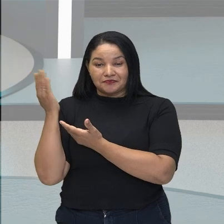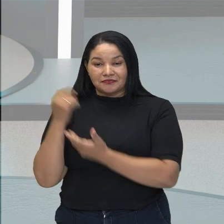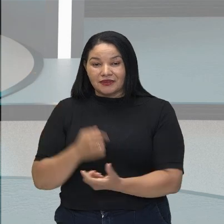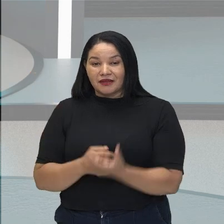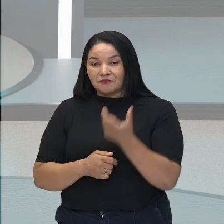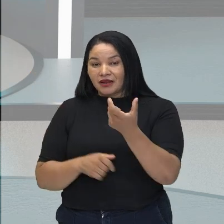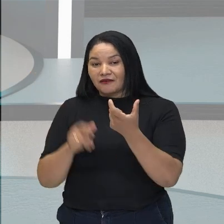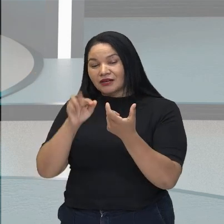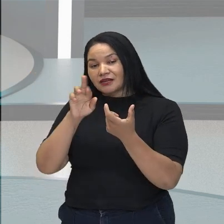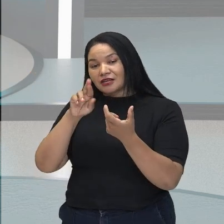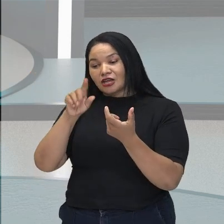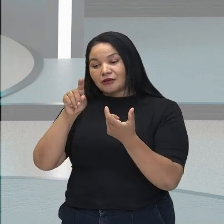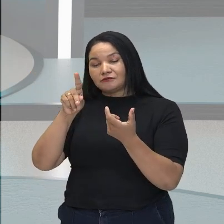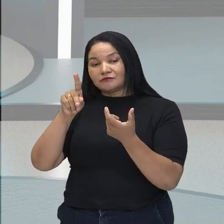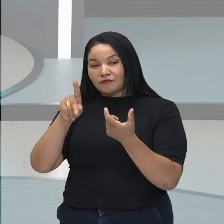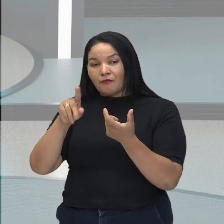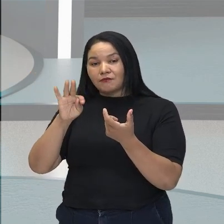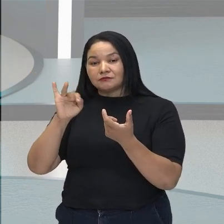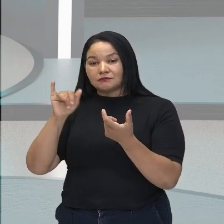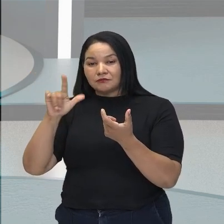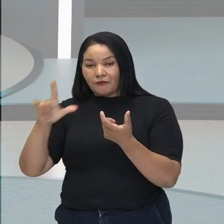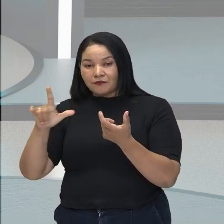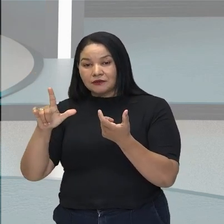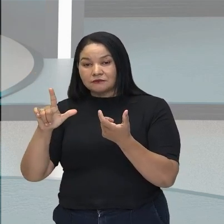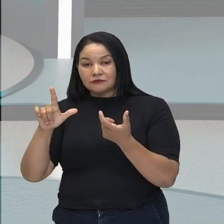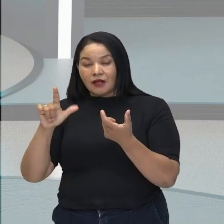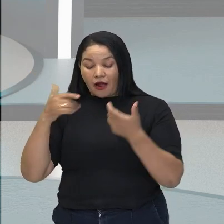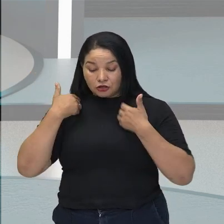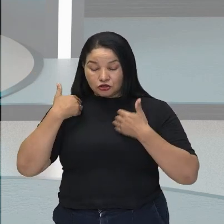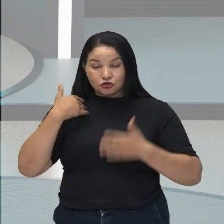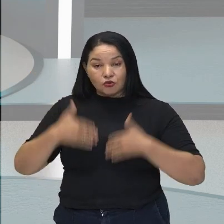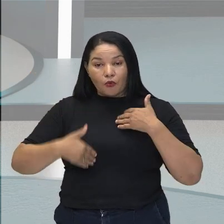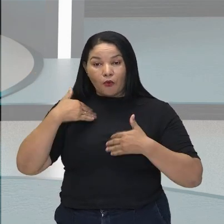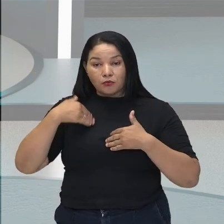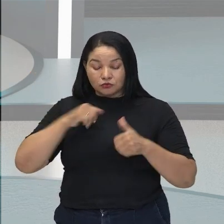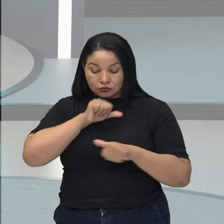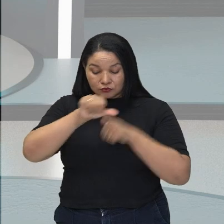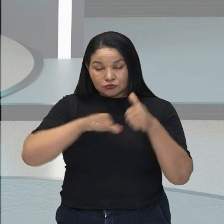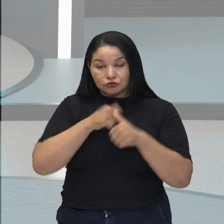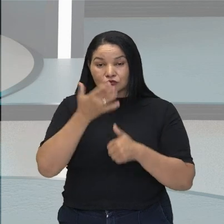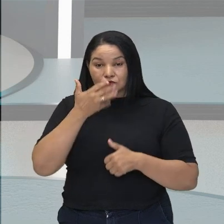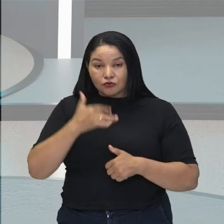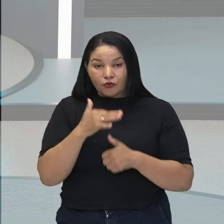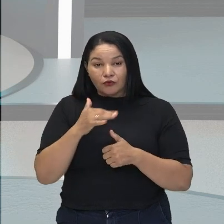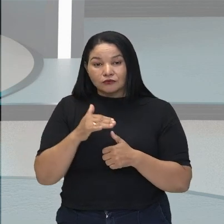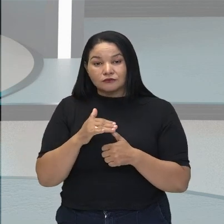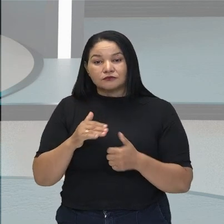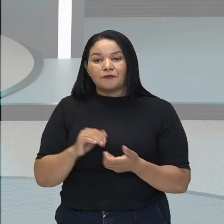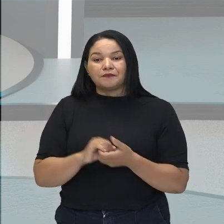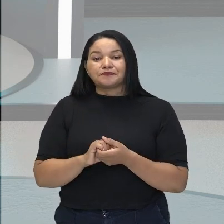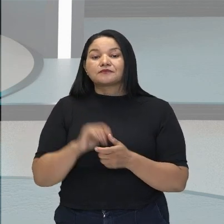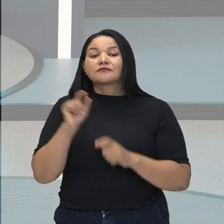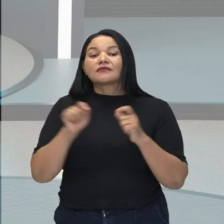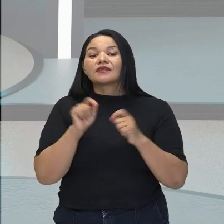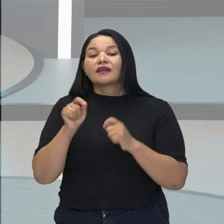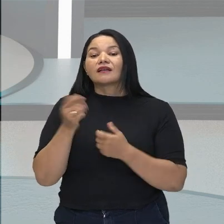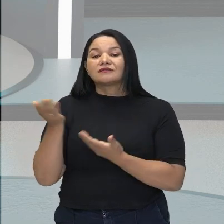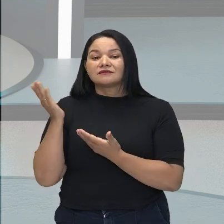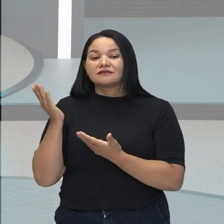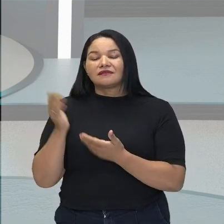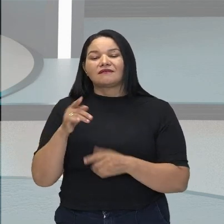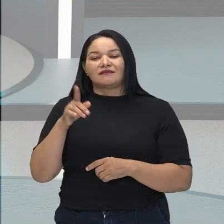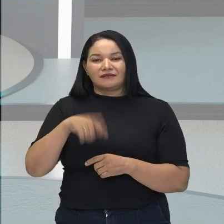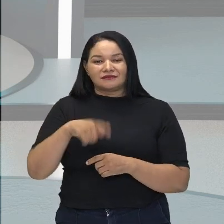puede cambiar de color para camuflar-se. Em português, o camaleão é